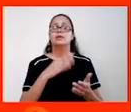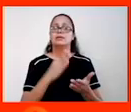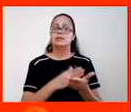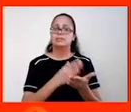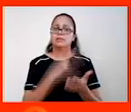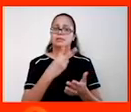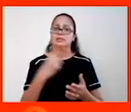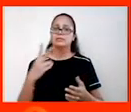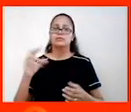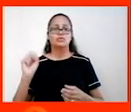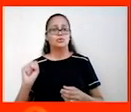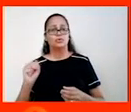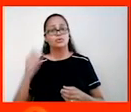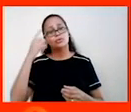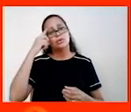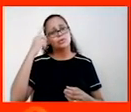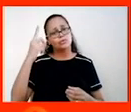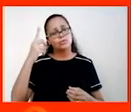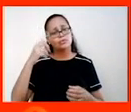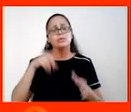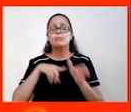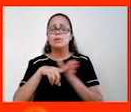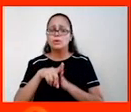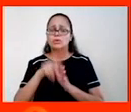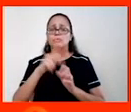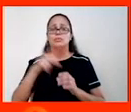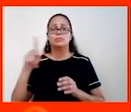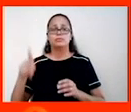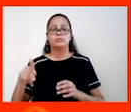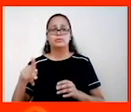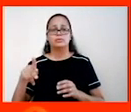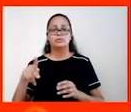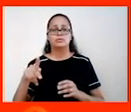página 228. Qualquer dúvida direcionem ao tutor